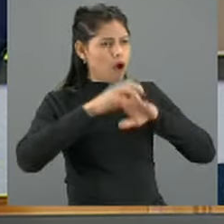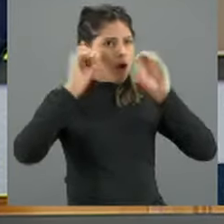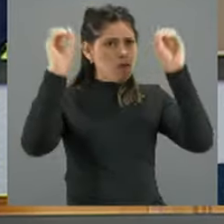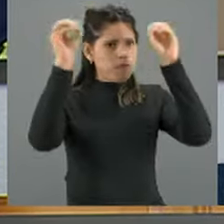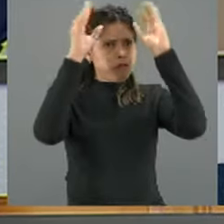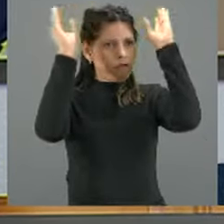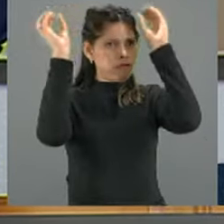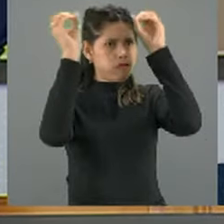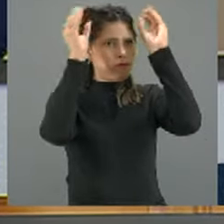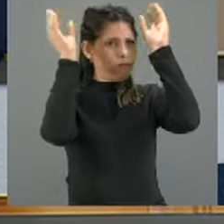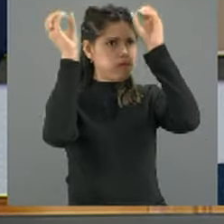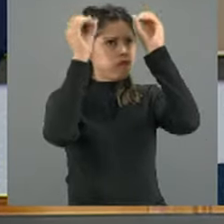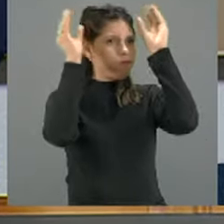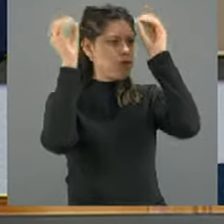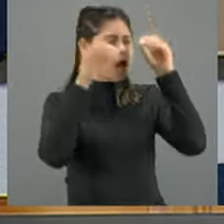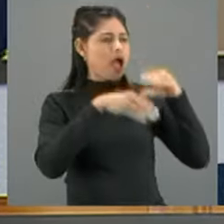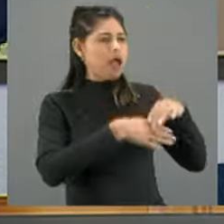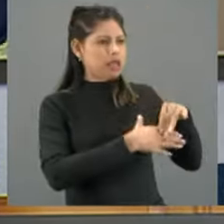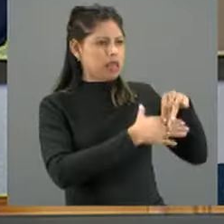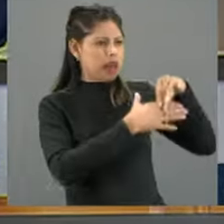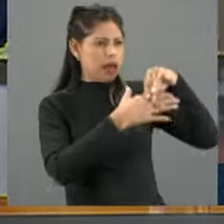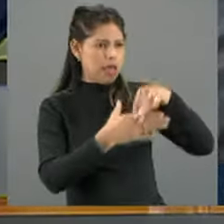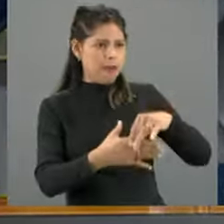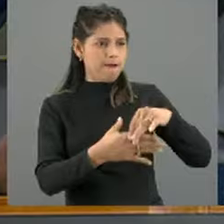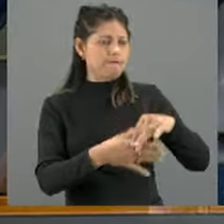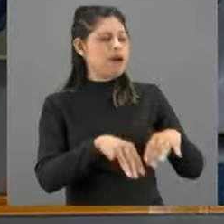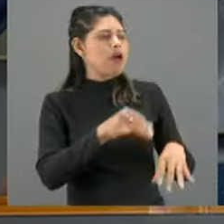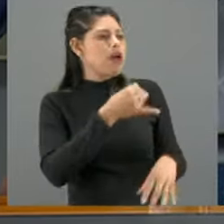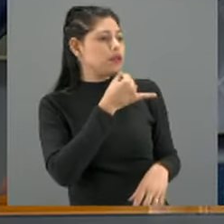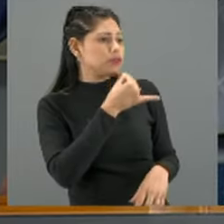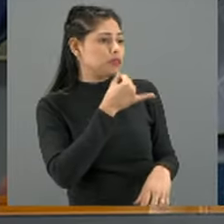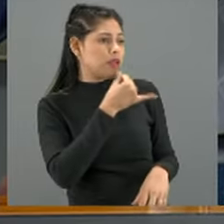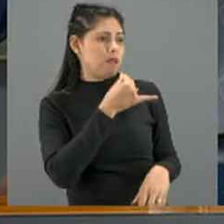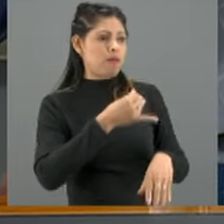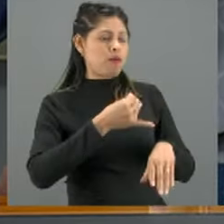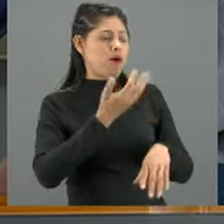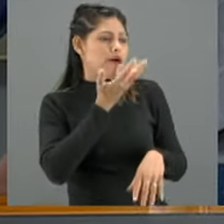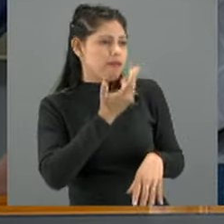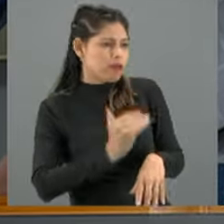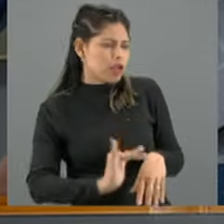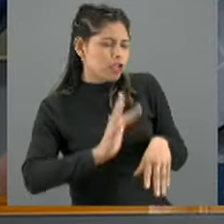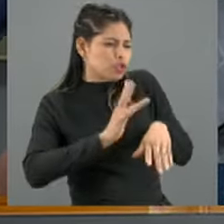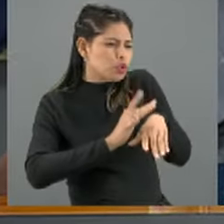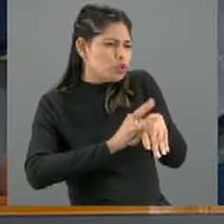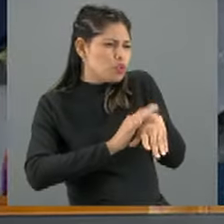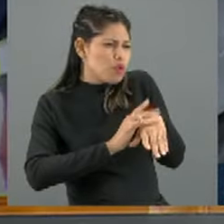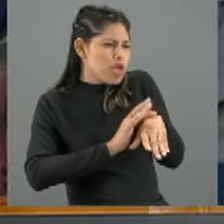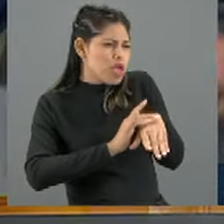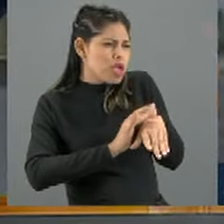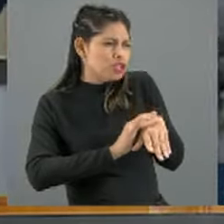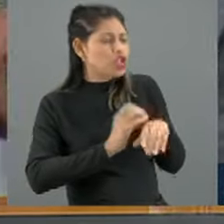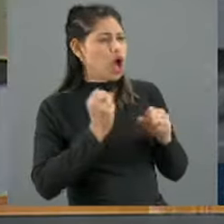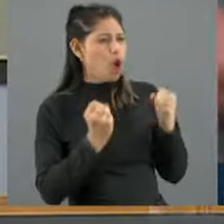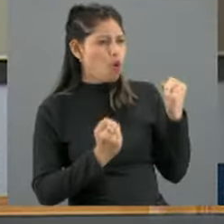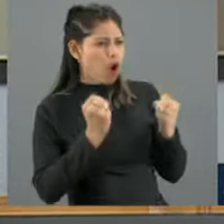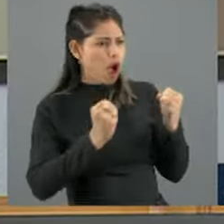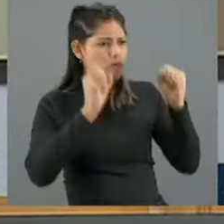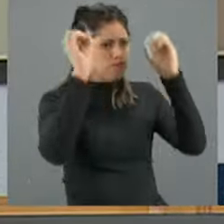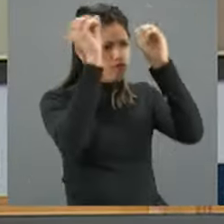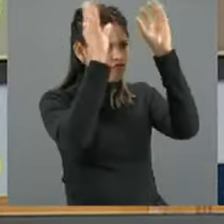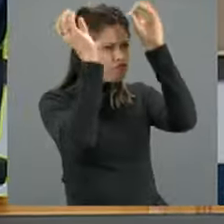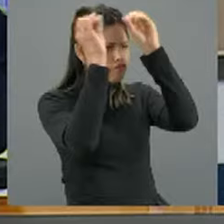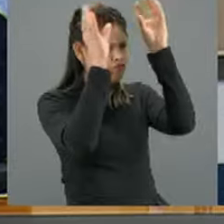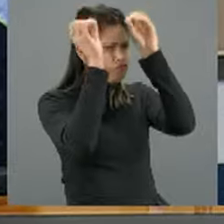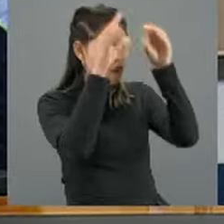aldeias. Quando a criança adoece, e o carro leva para o município para